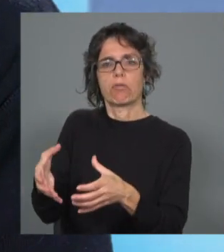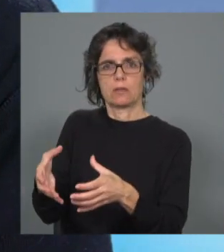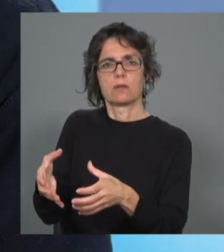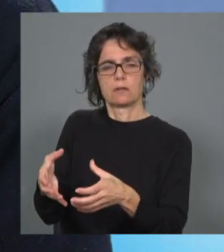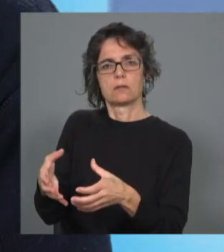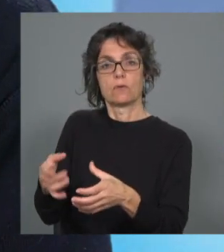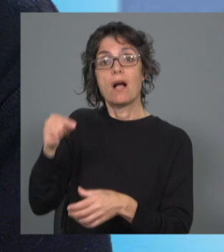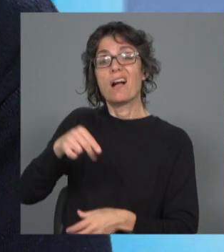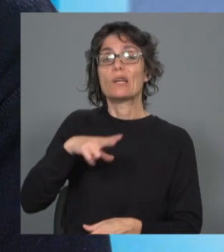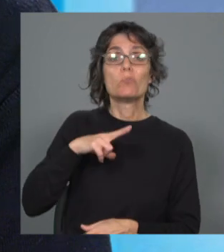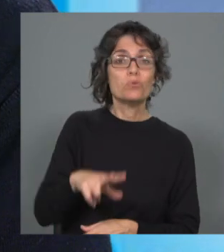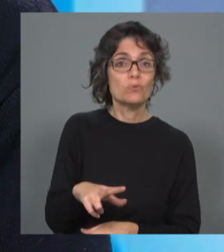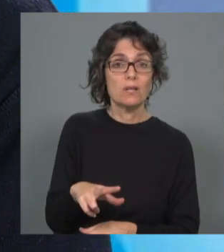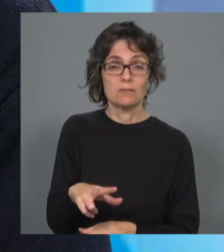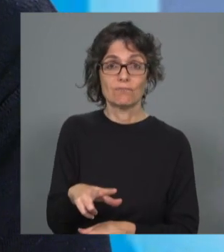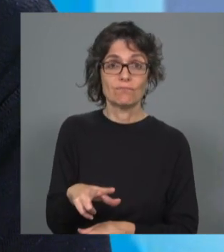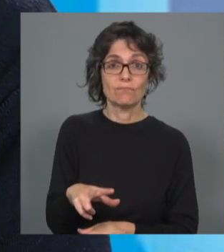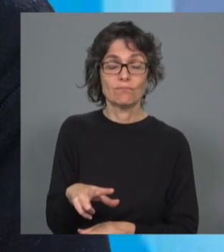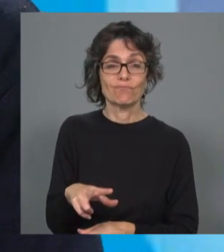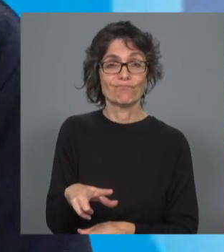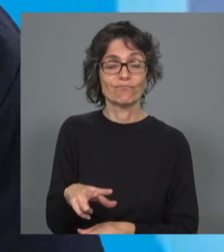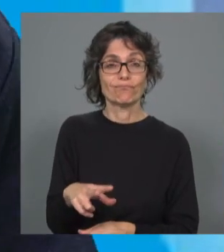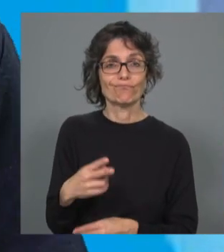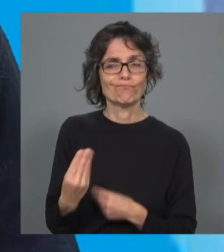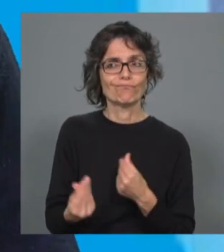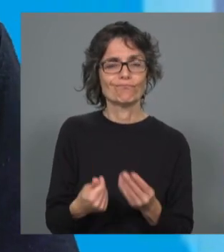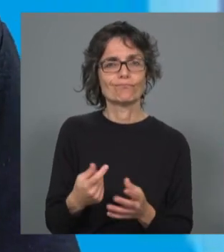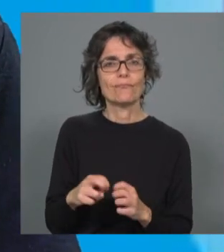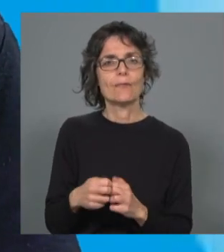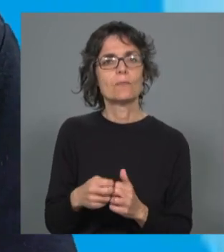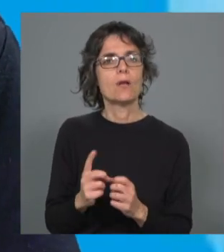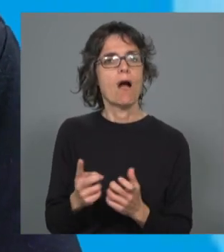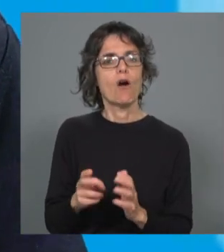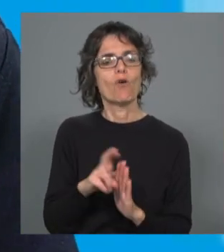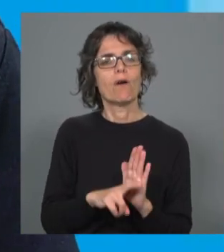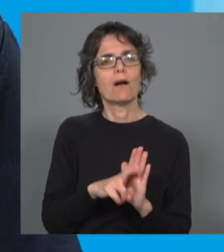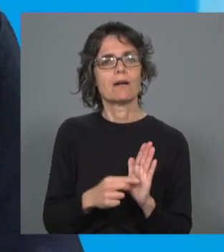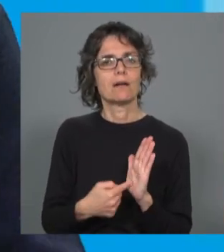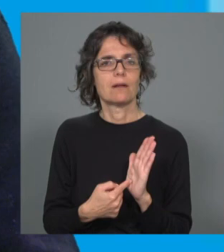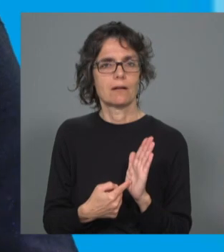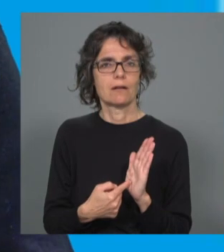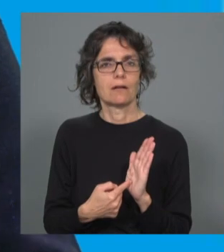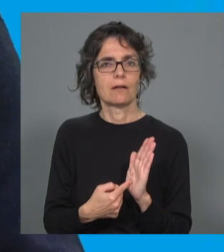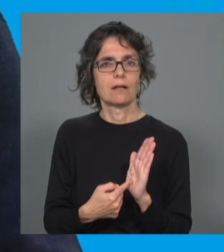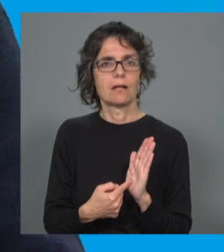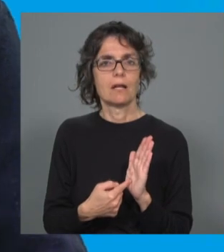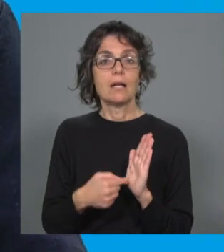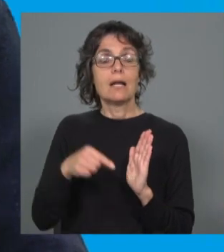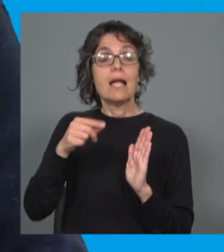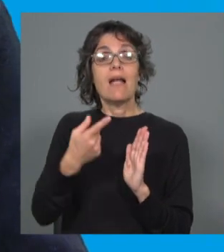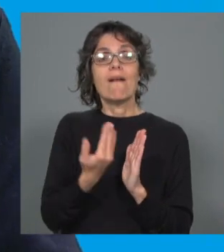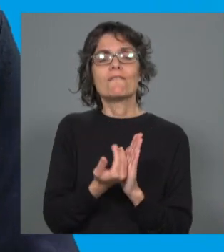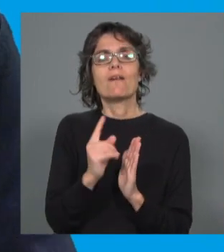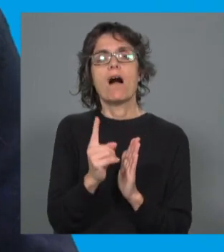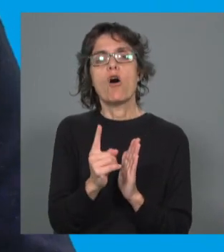Em Portugal temos muito esse problema da falta de regularização e, em especial, falta